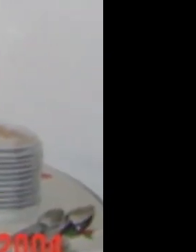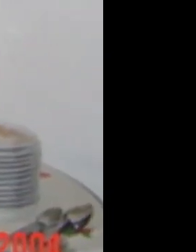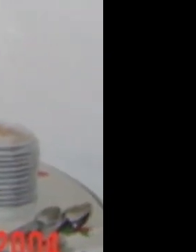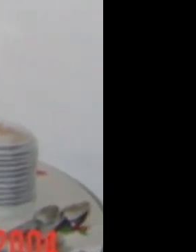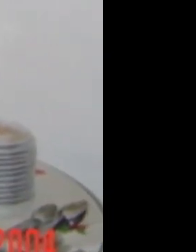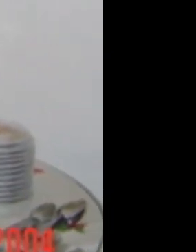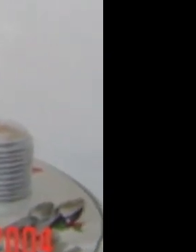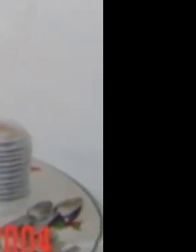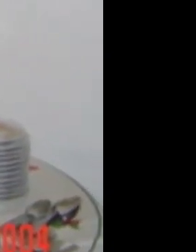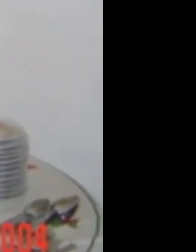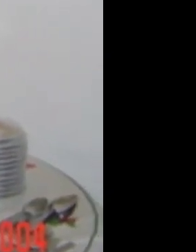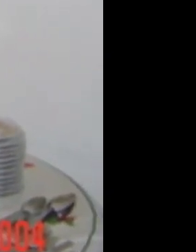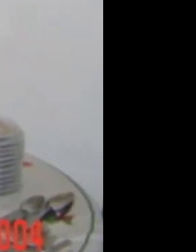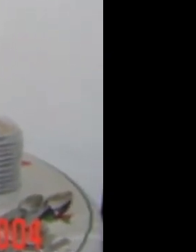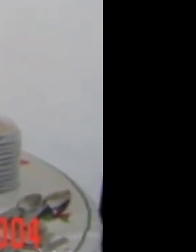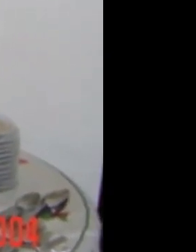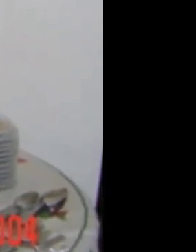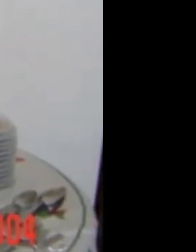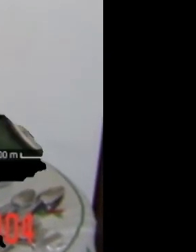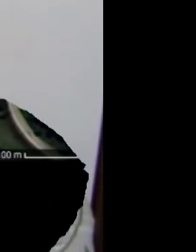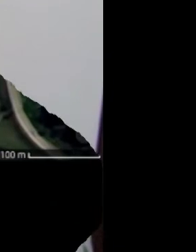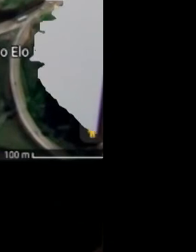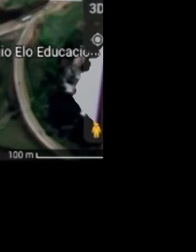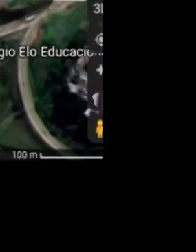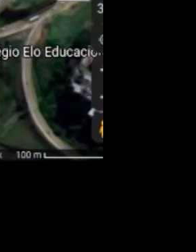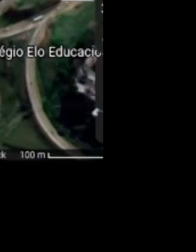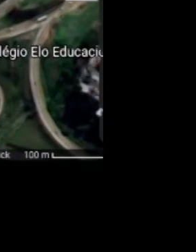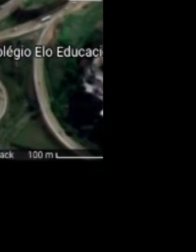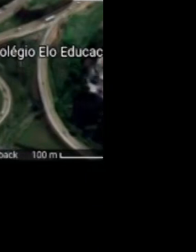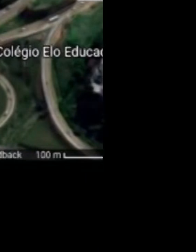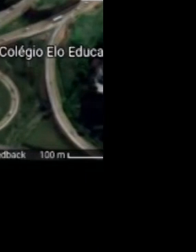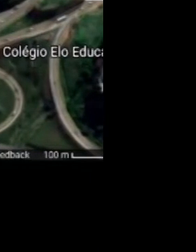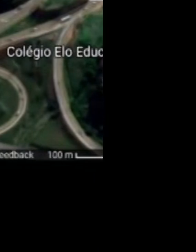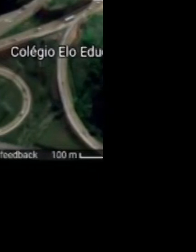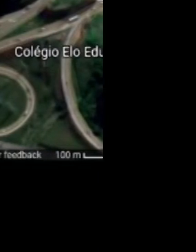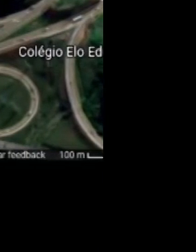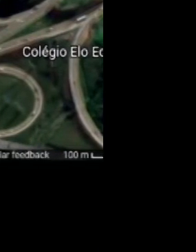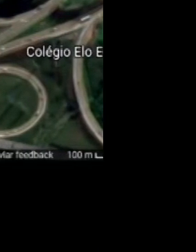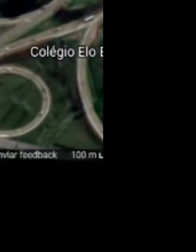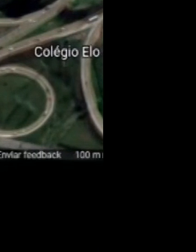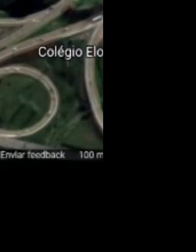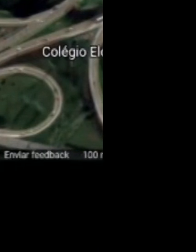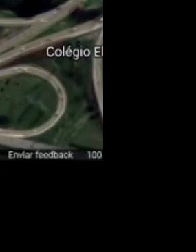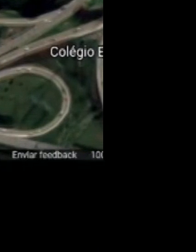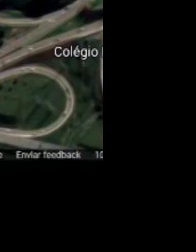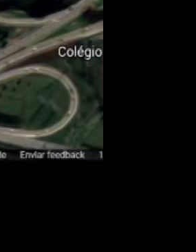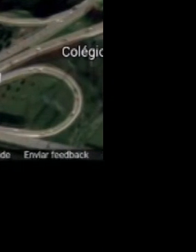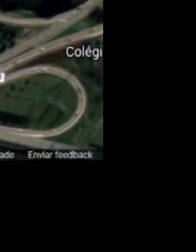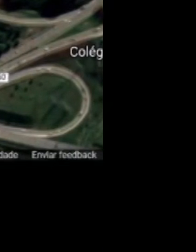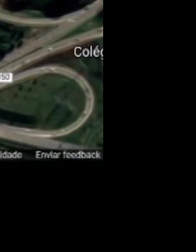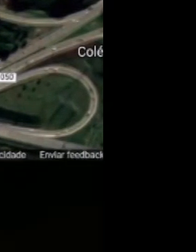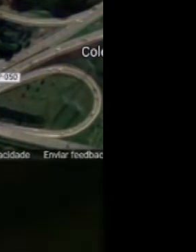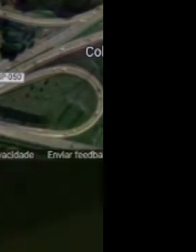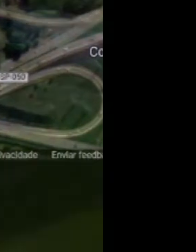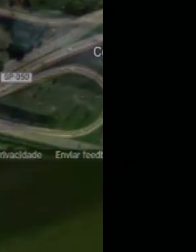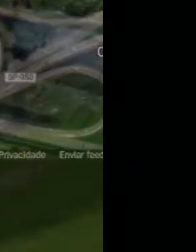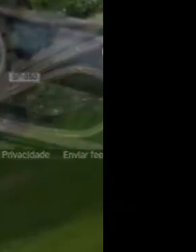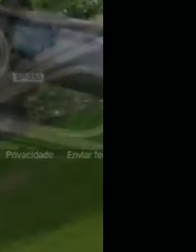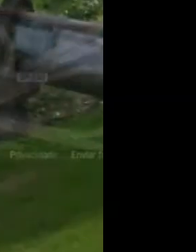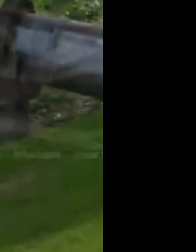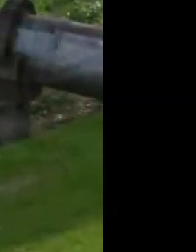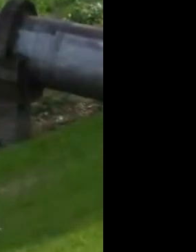ele, e a saudade dele tá doendo em mim. Naquela mesa tá